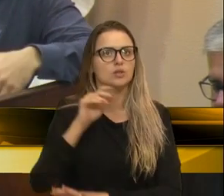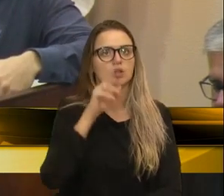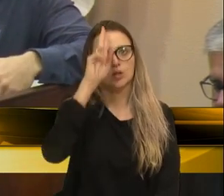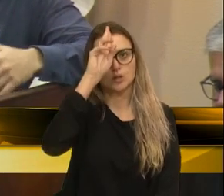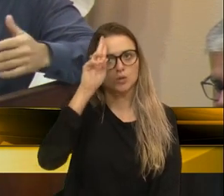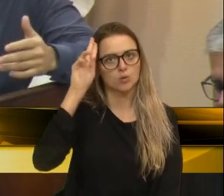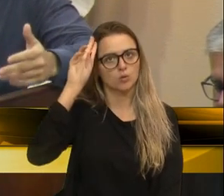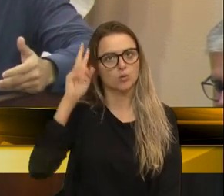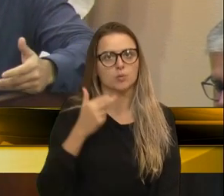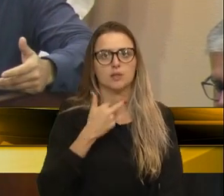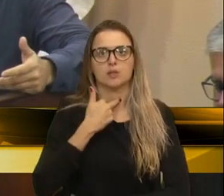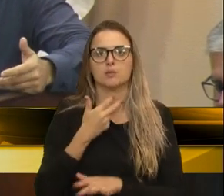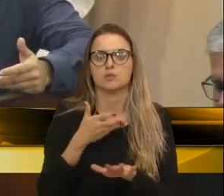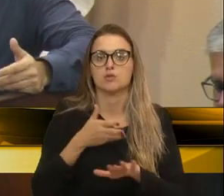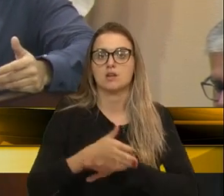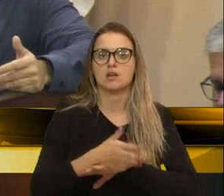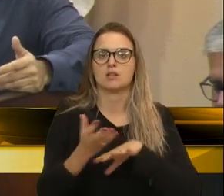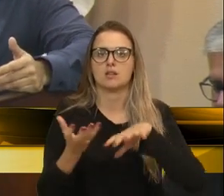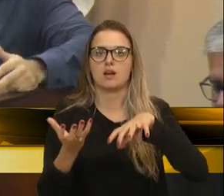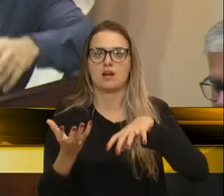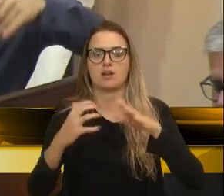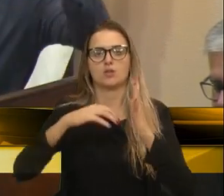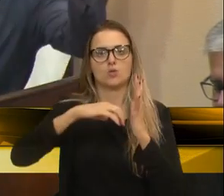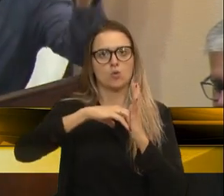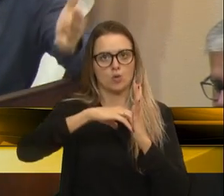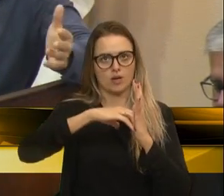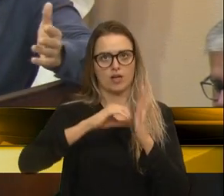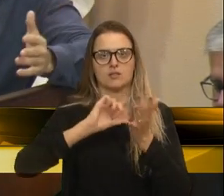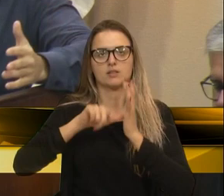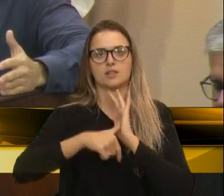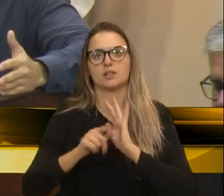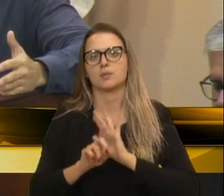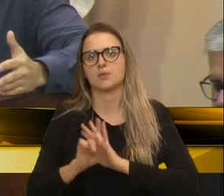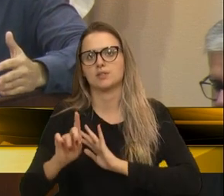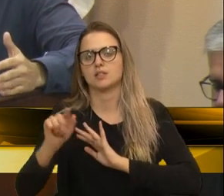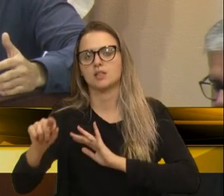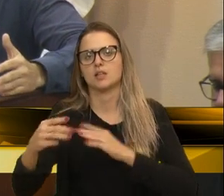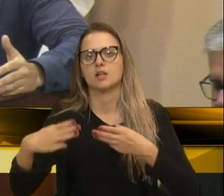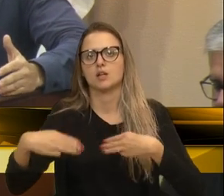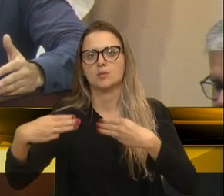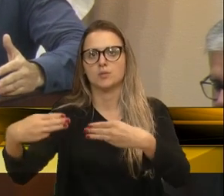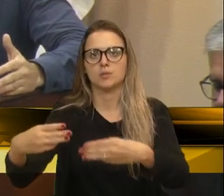não podia chegar até o Congresso, daí a gente saía do Congresso e ia para o Ministério da Saúde.